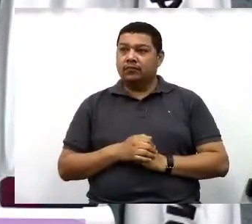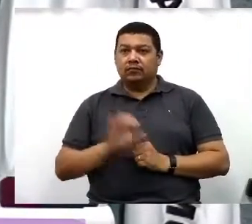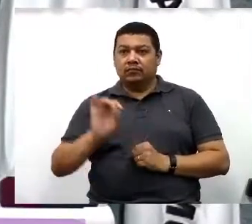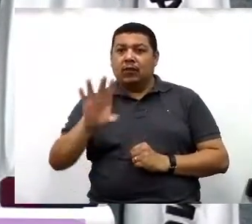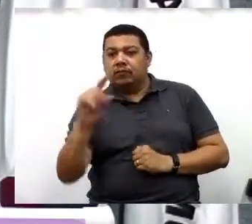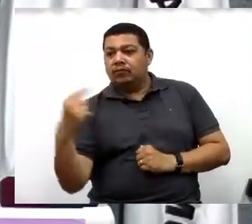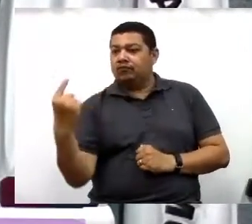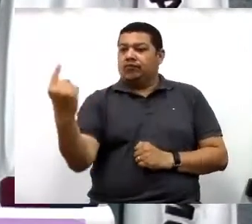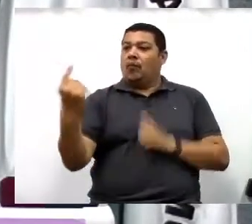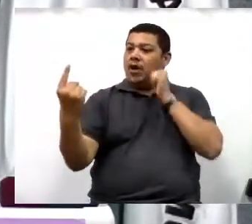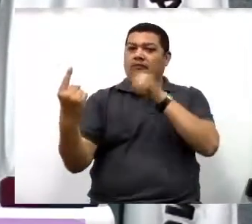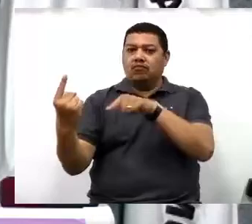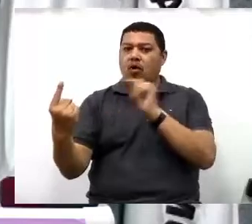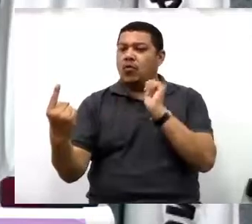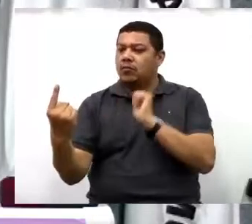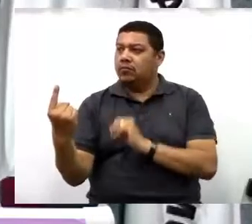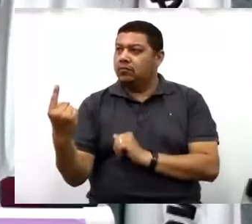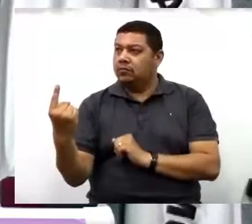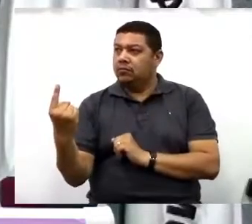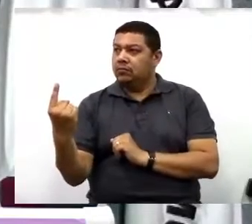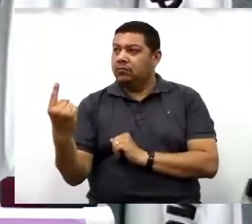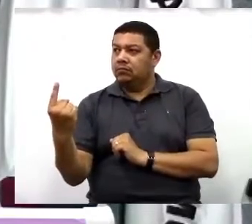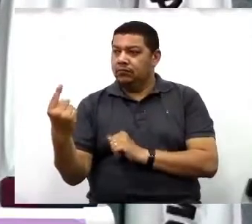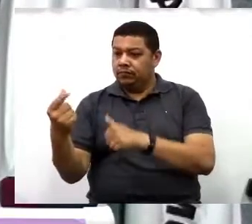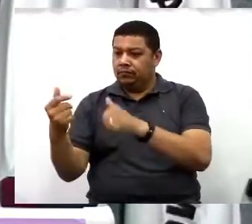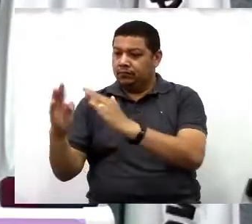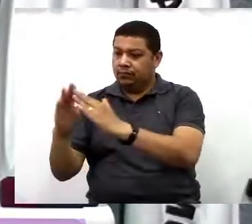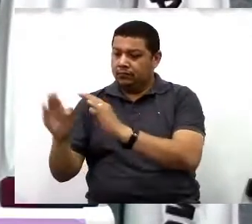sozinha, em casa,